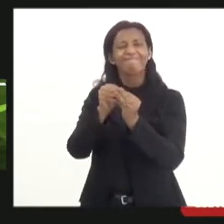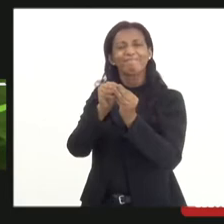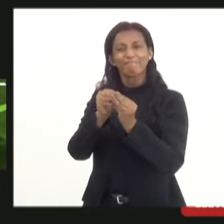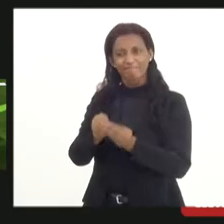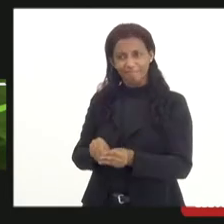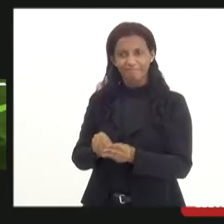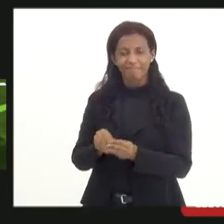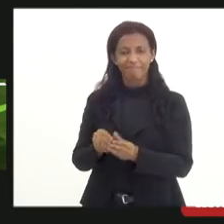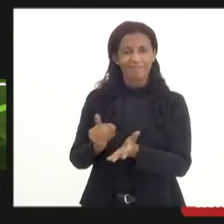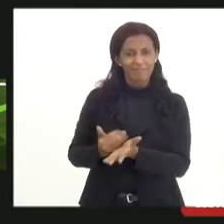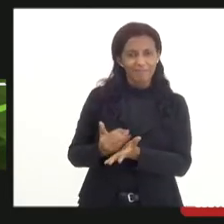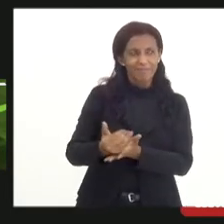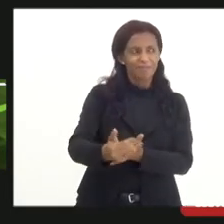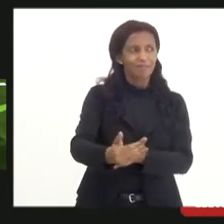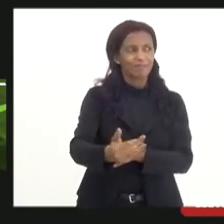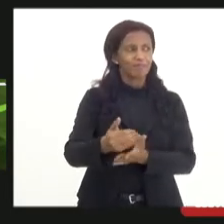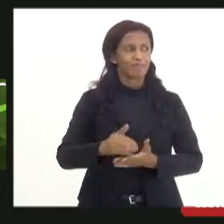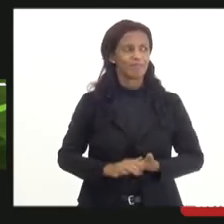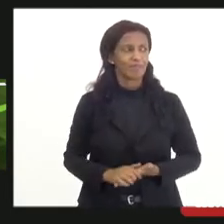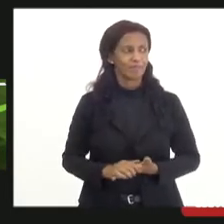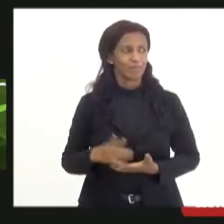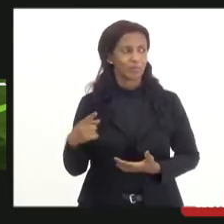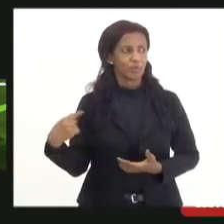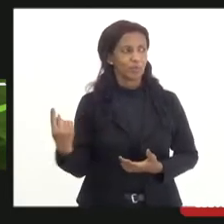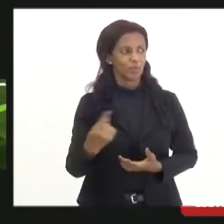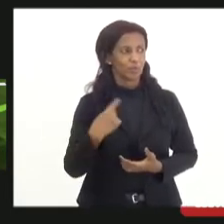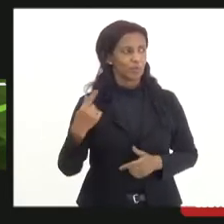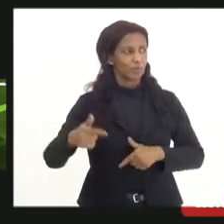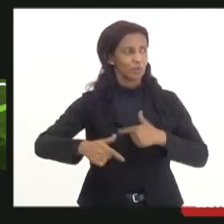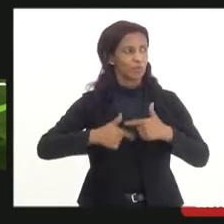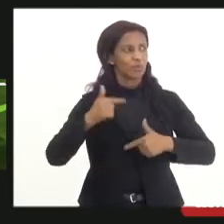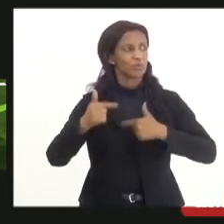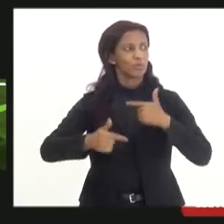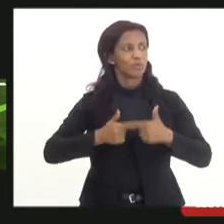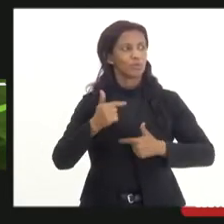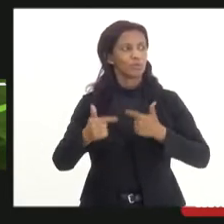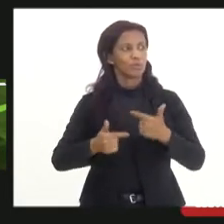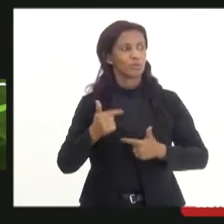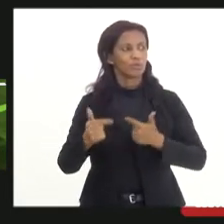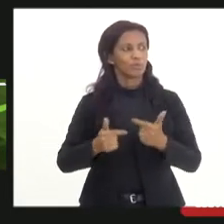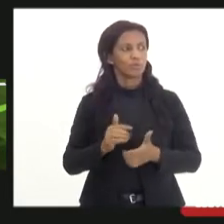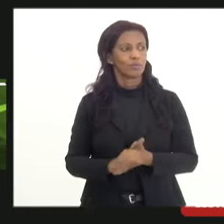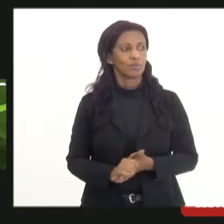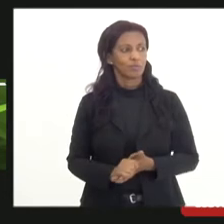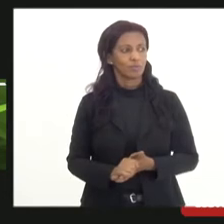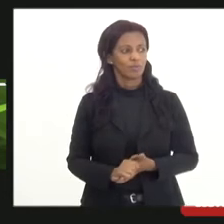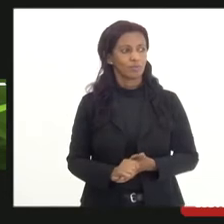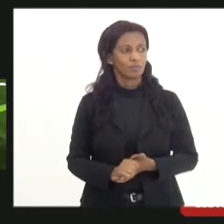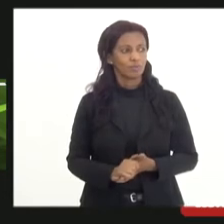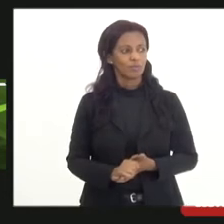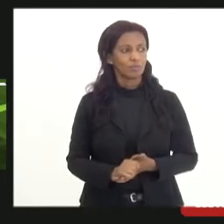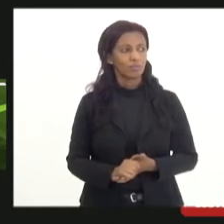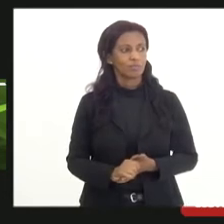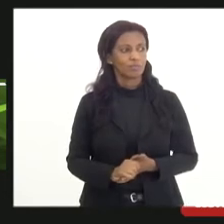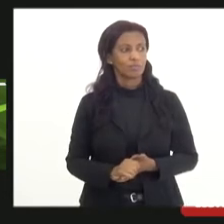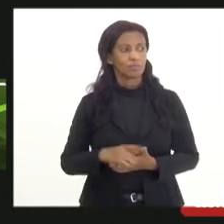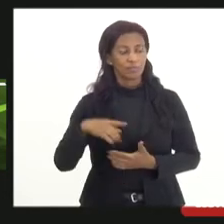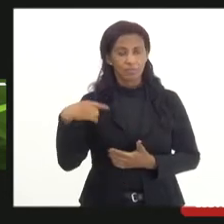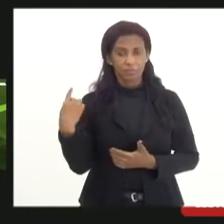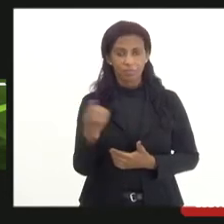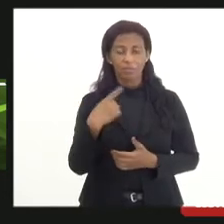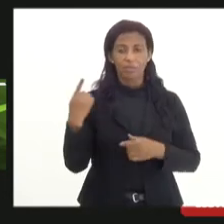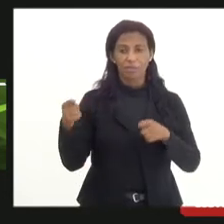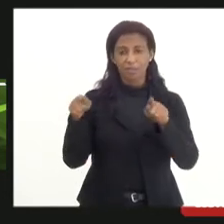essa breve né, introdução dos nossos trabalhos, né, nós vamos estar fazendo também